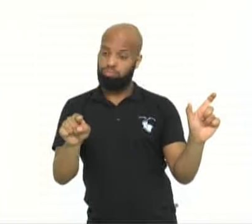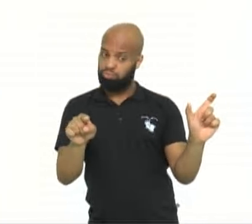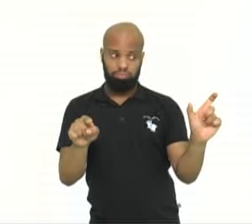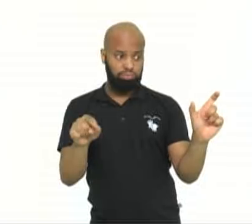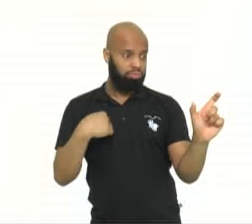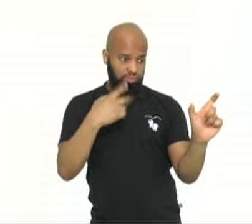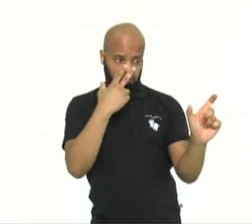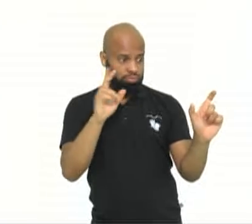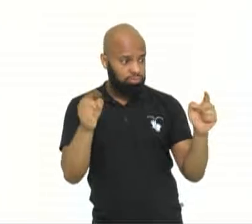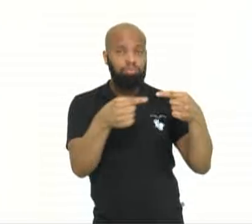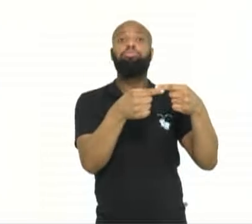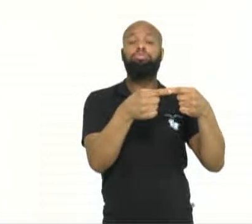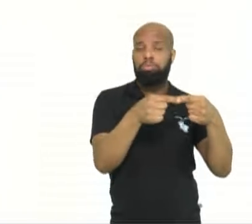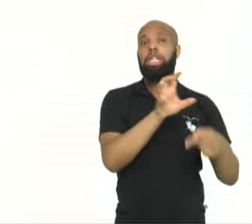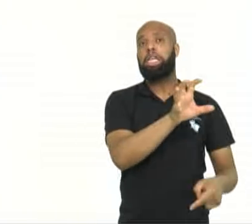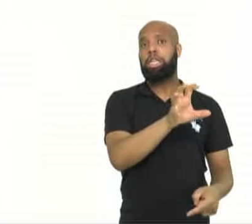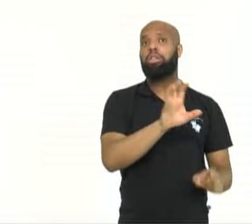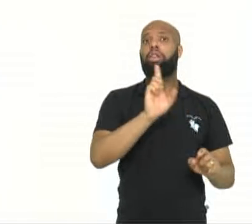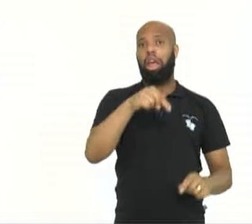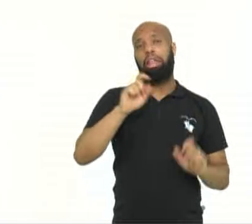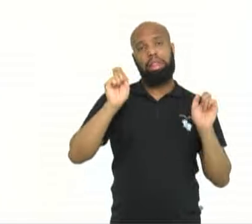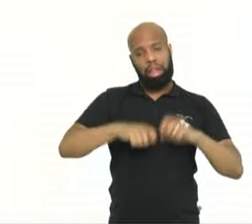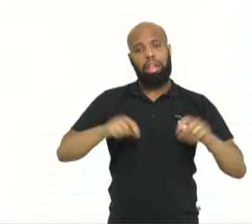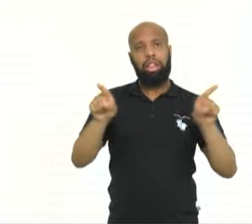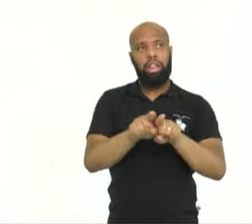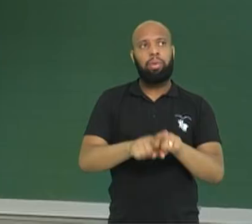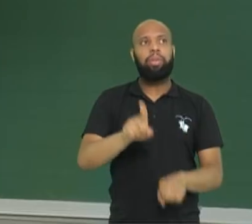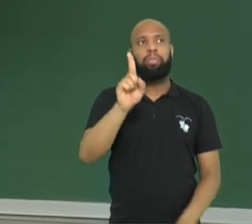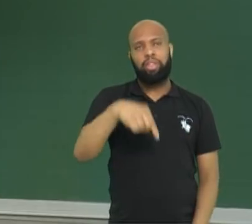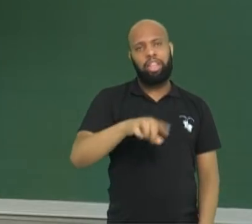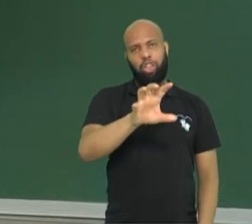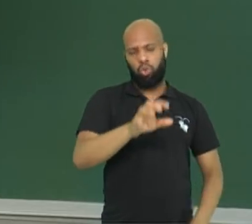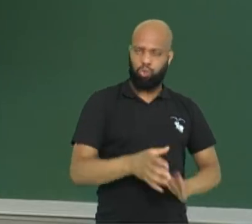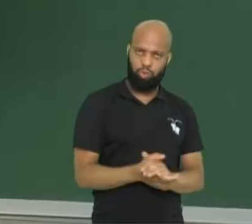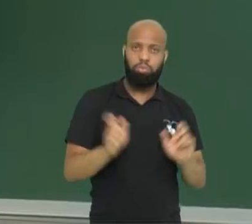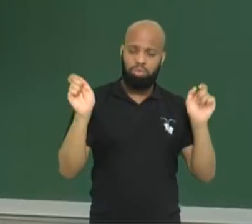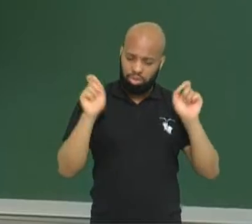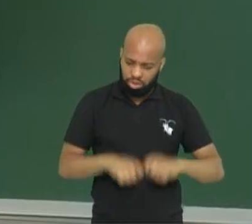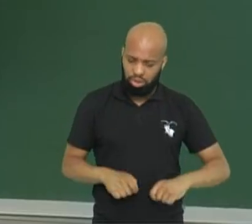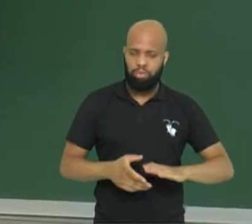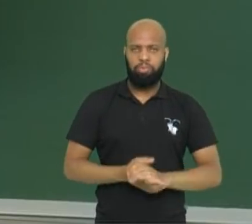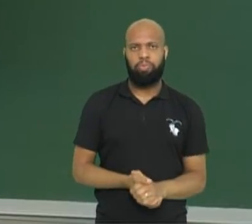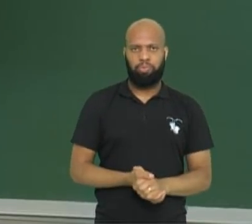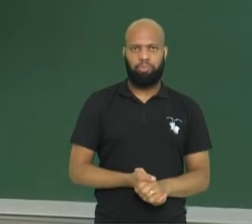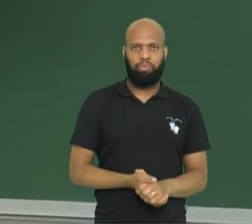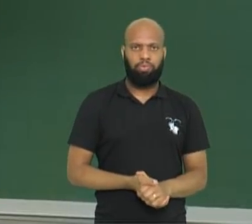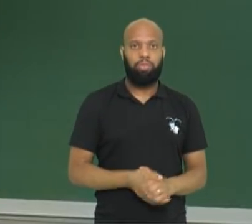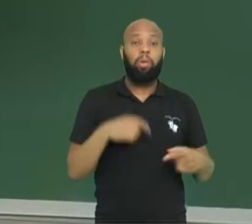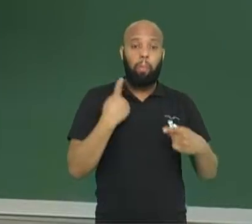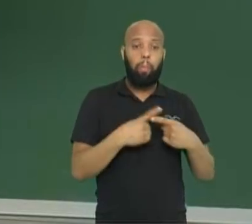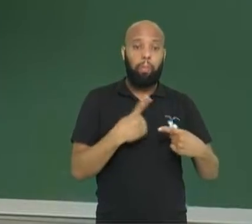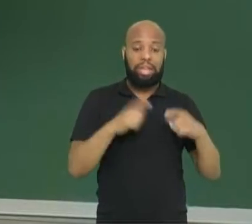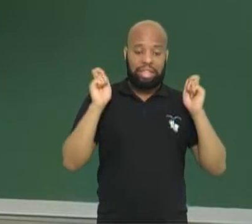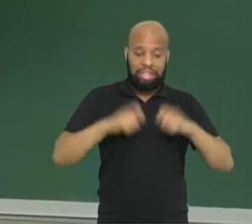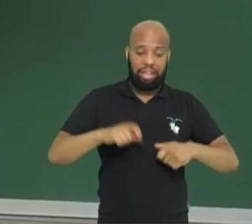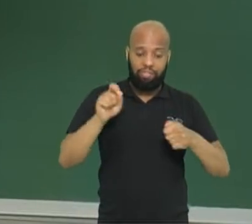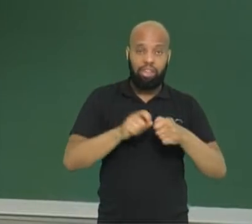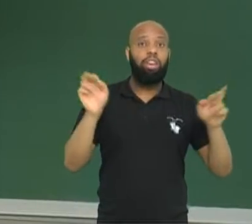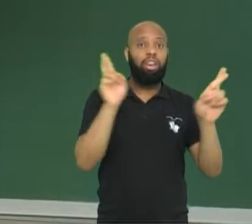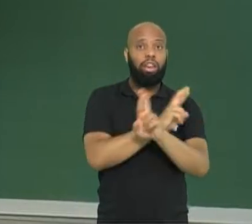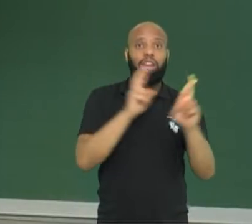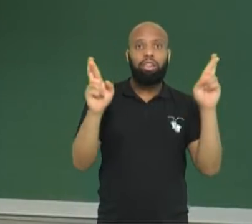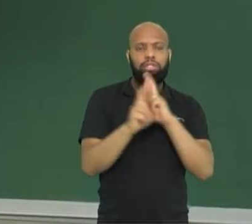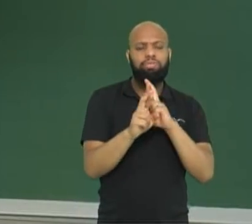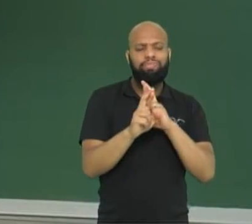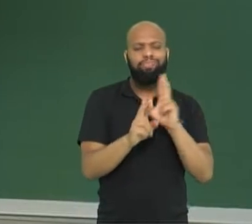informações próximas ali, né, das palavras que são desconhecidas, é possível construir uma relação do